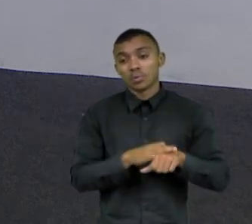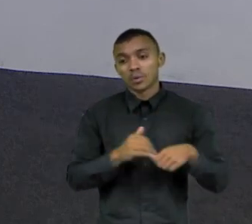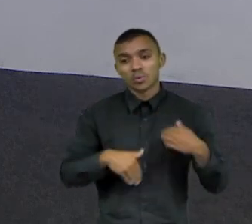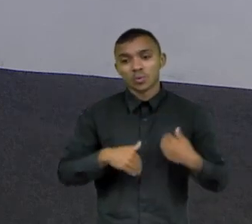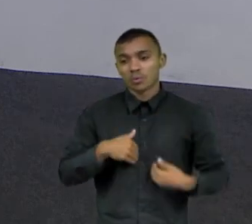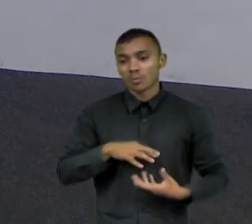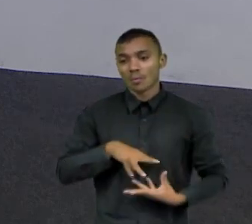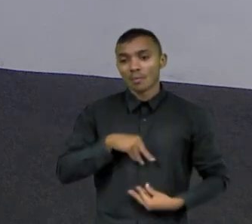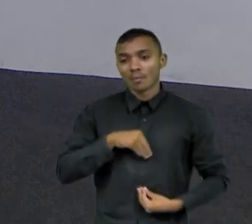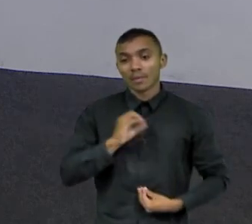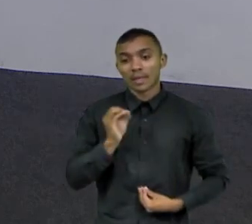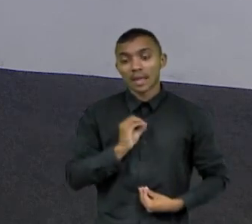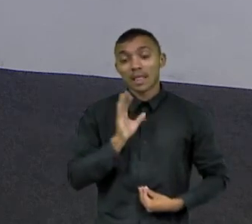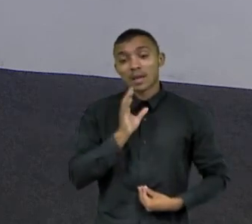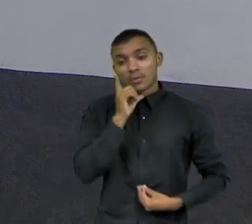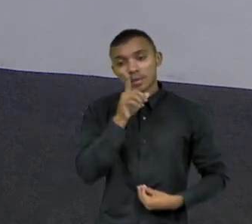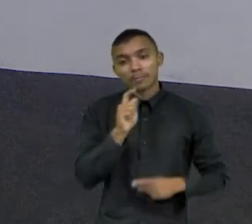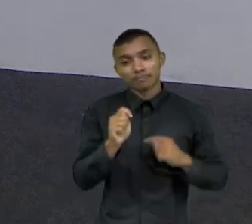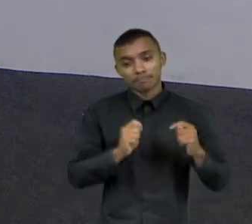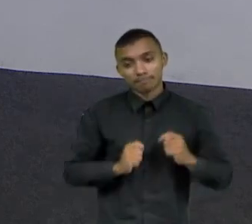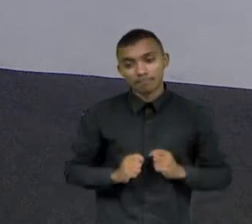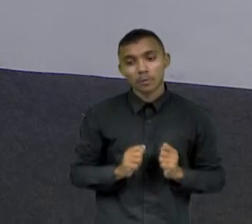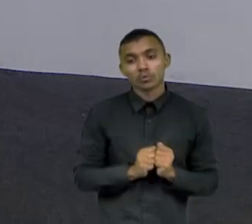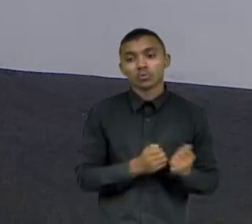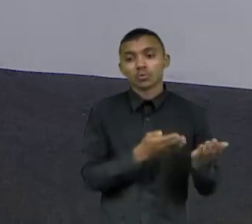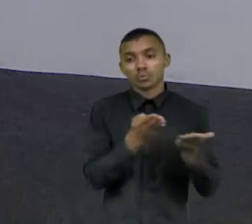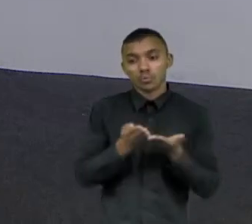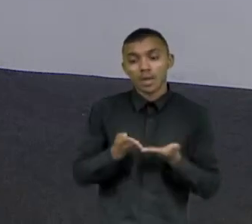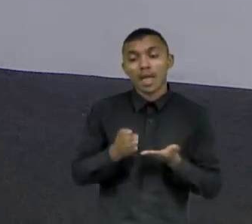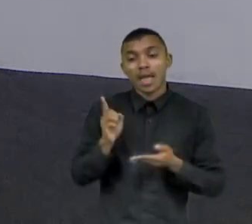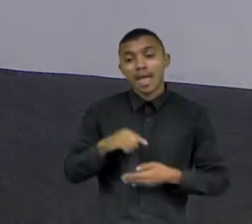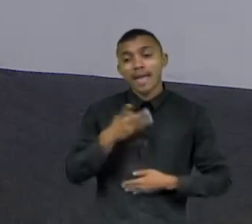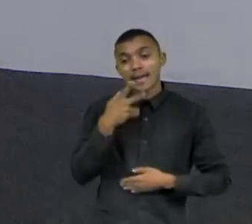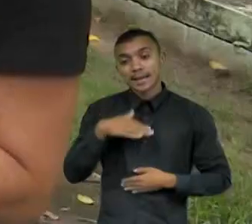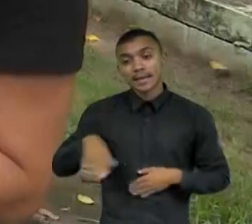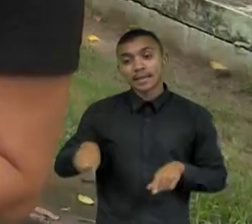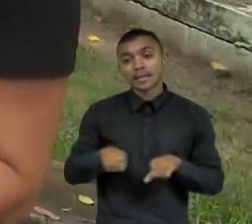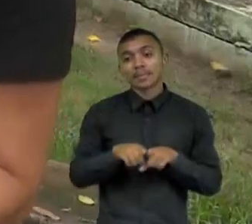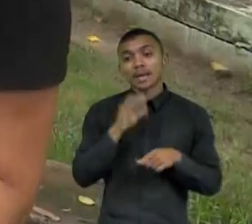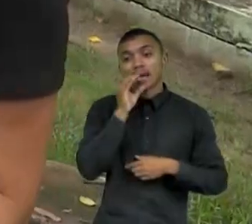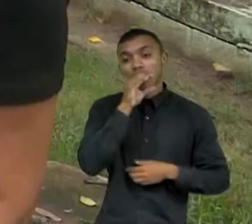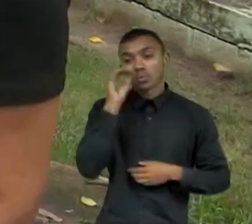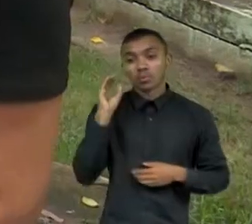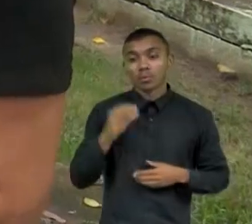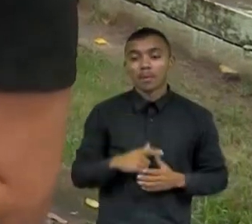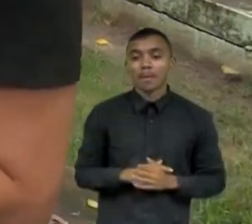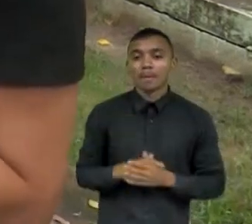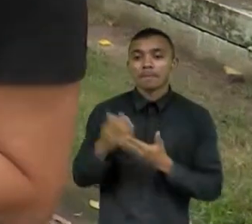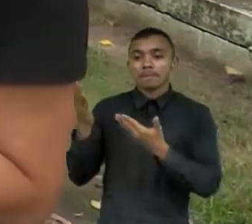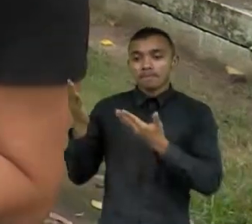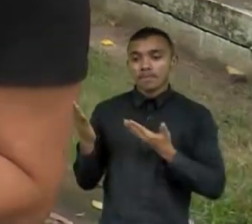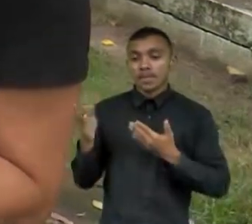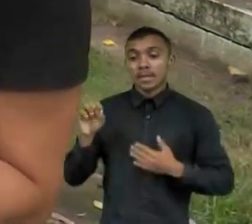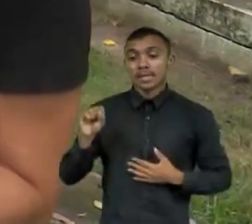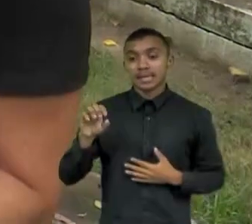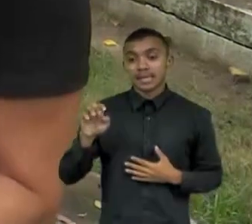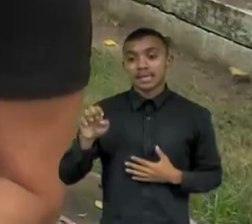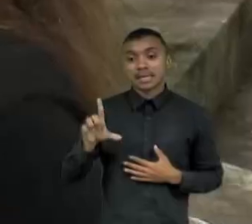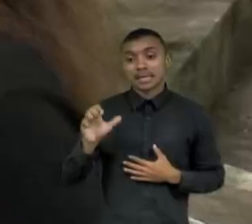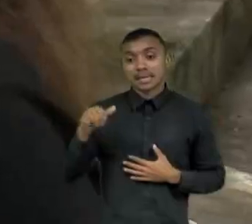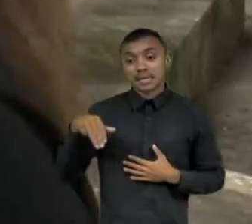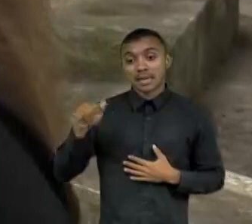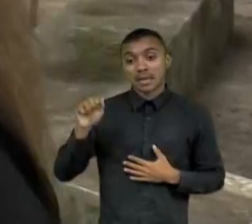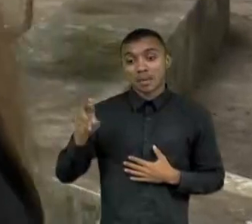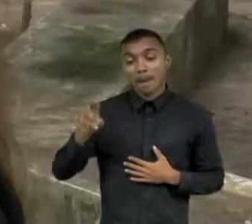mas pode ser controlada com tratamento. Afeta crianças e adultos. Selmar é mãe de um paciente e presidente